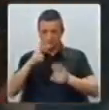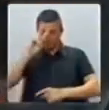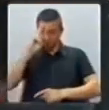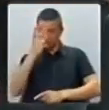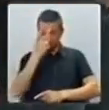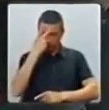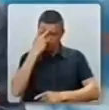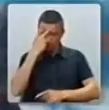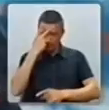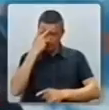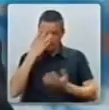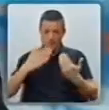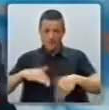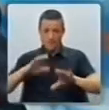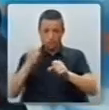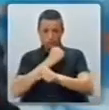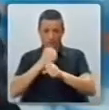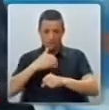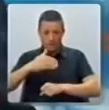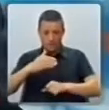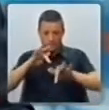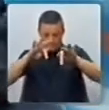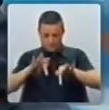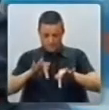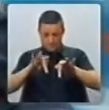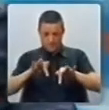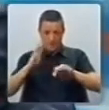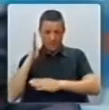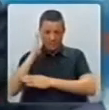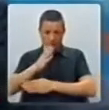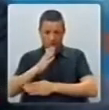vai longo e as obras estão quase feitas, como aqui mostrou em direto o Emanuel Boavista.